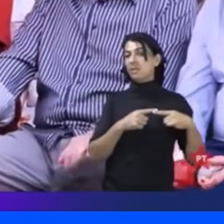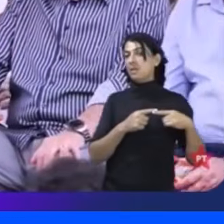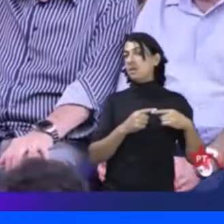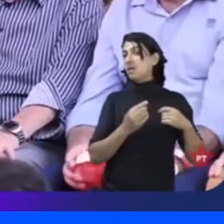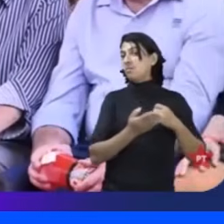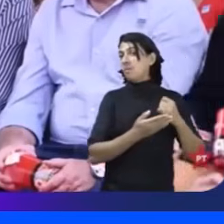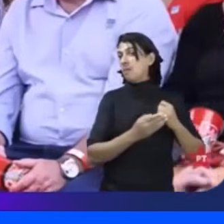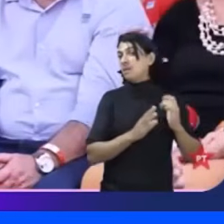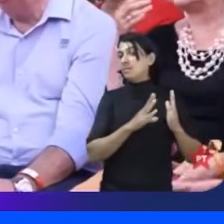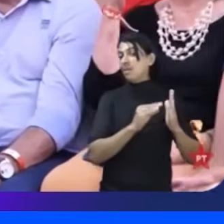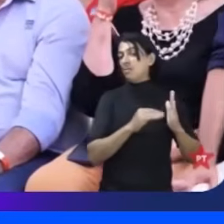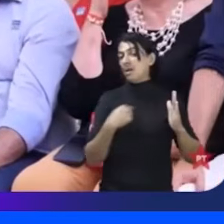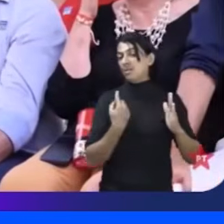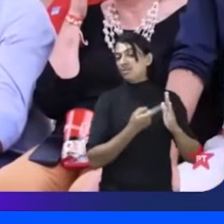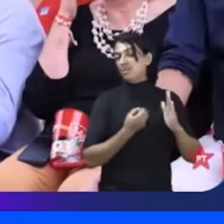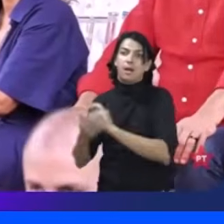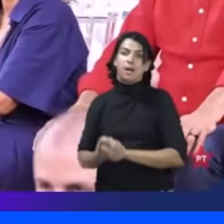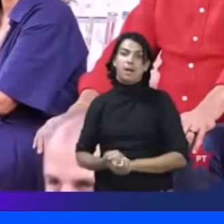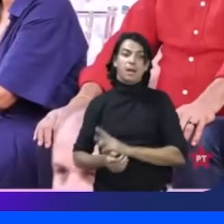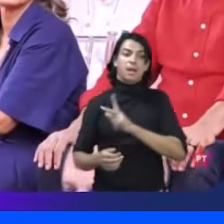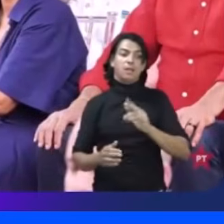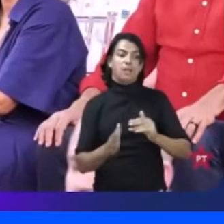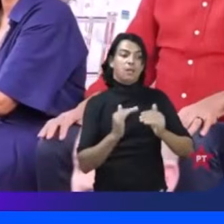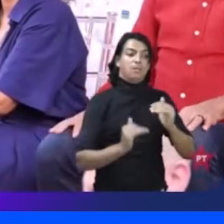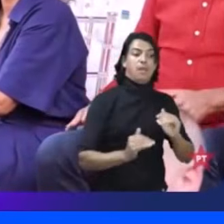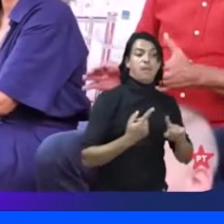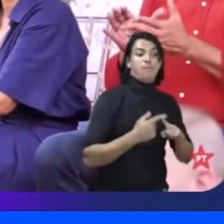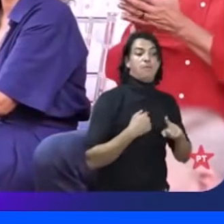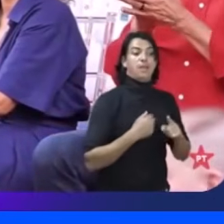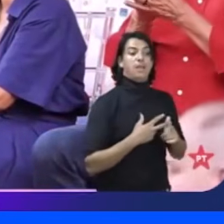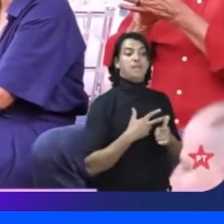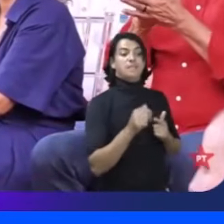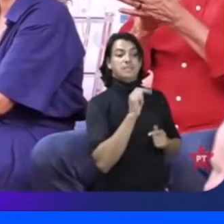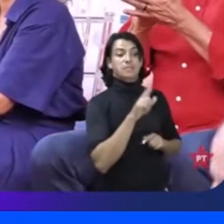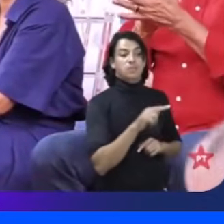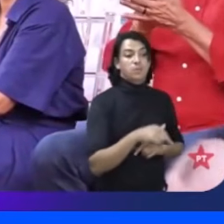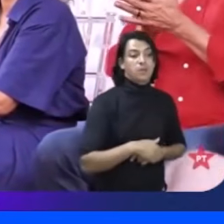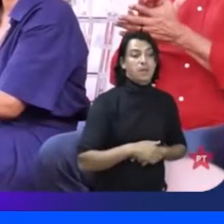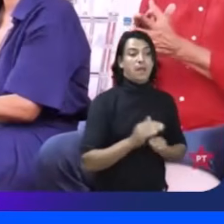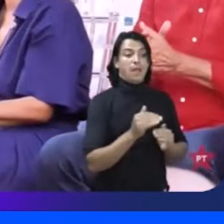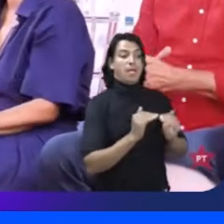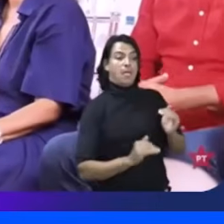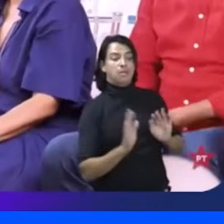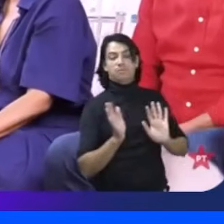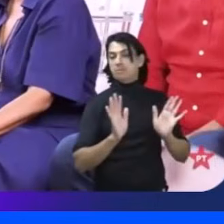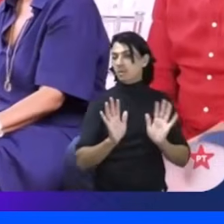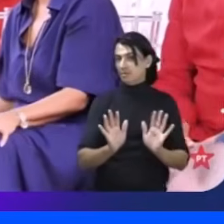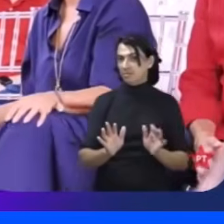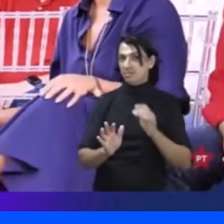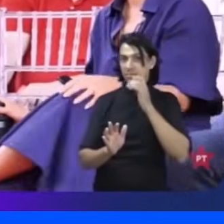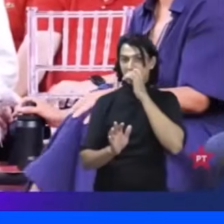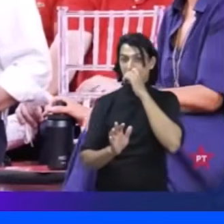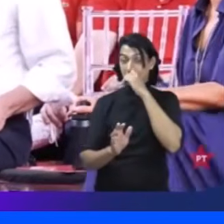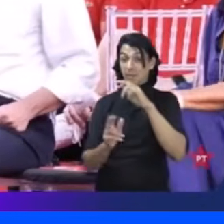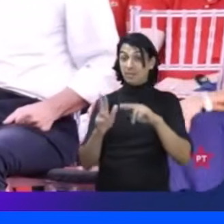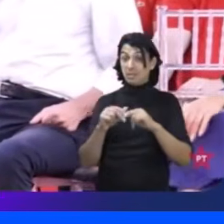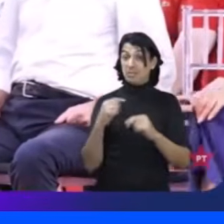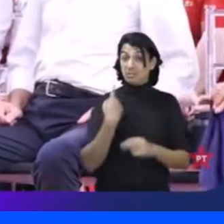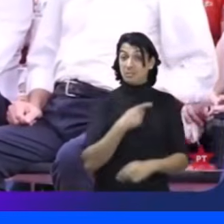qual nós criamos esse partido. Eu queria que a gente não esquecesse nunca